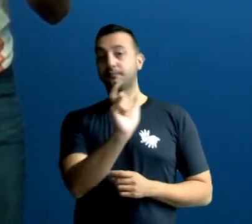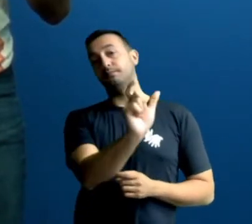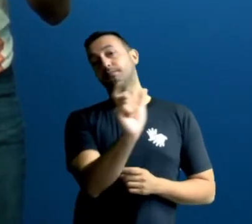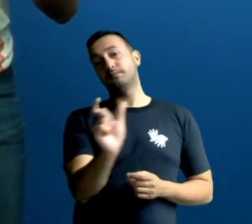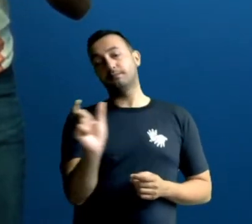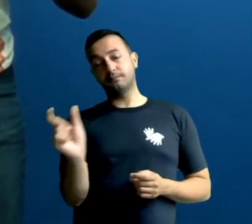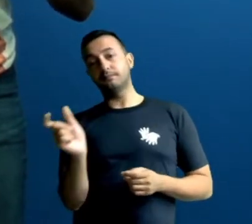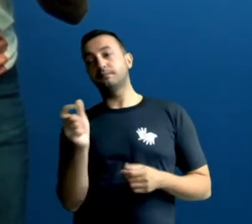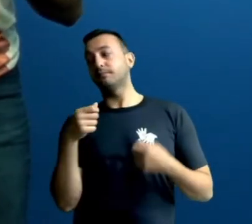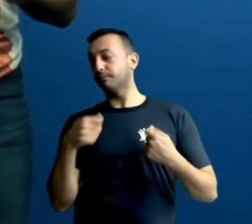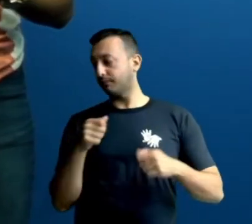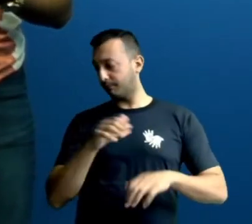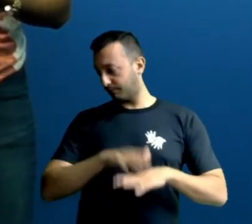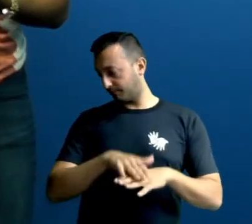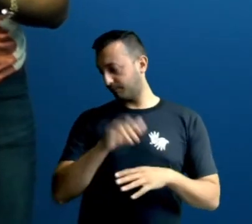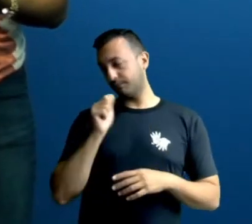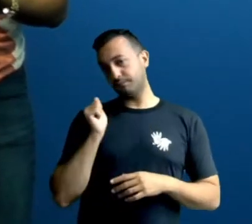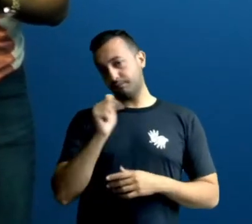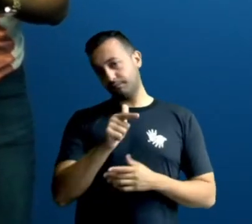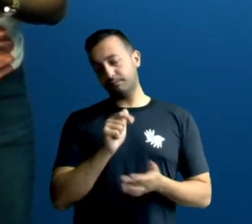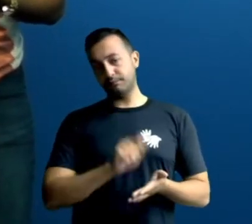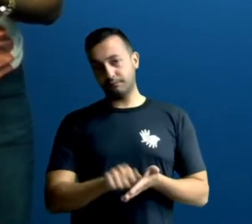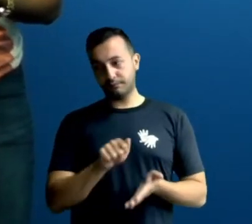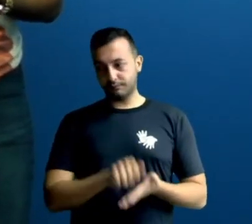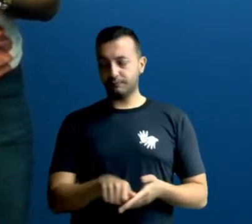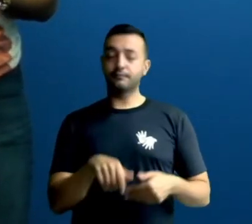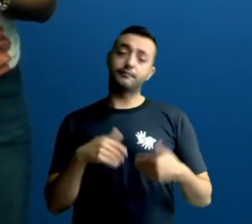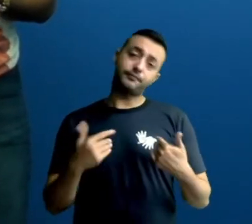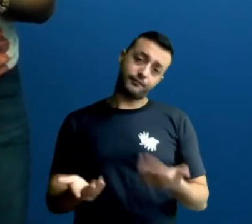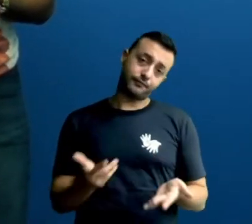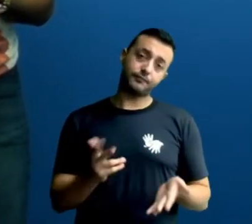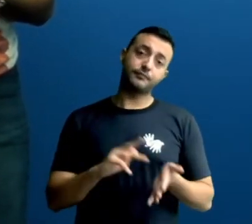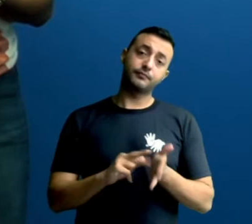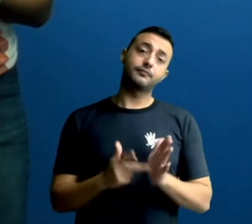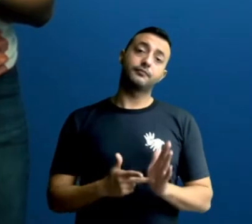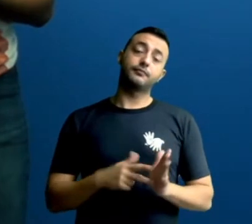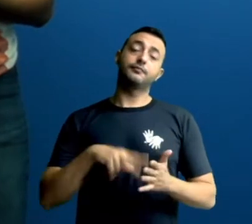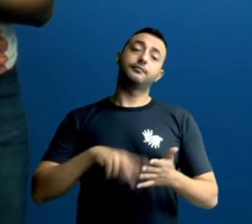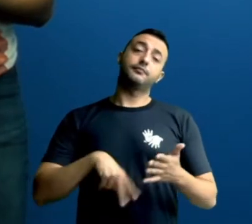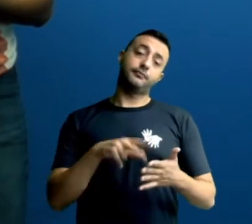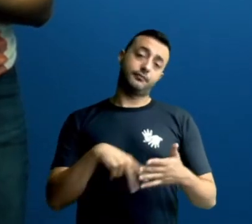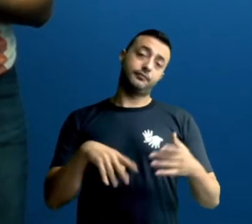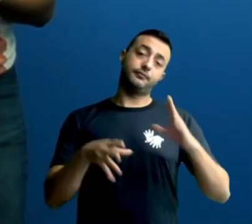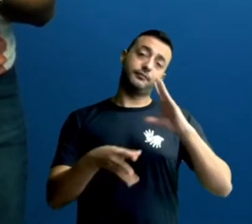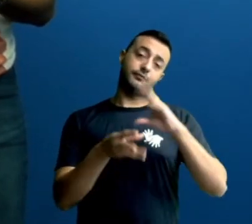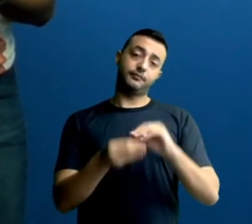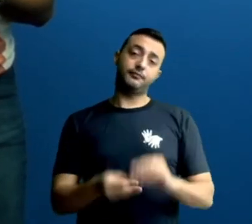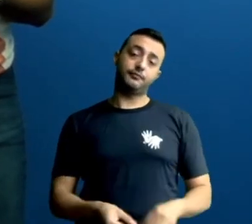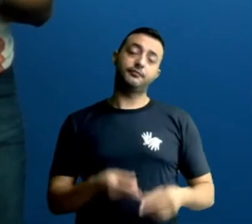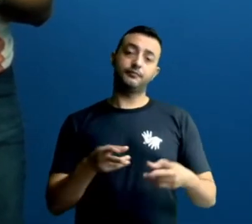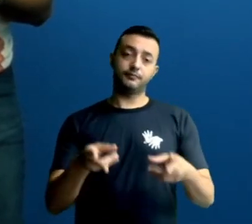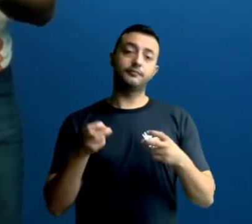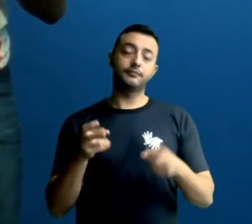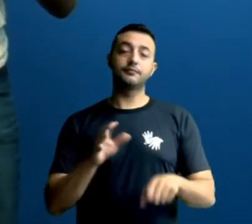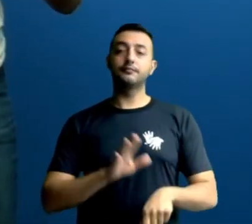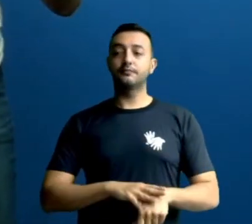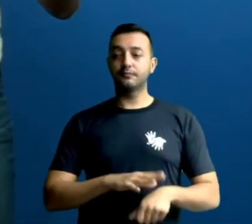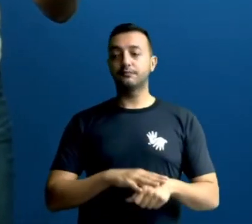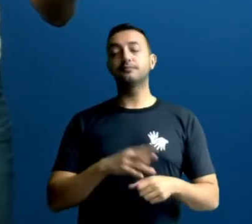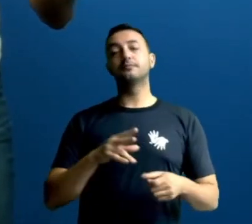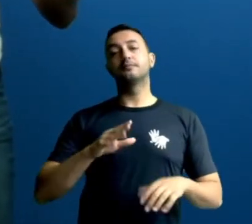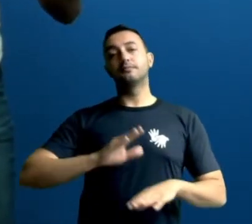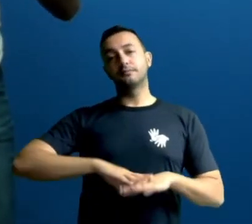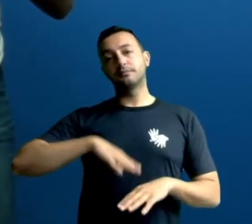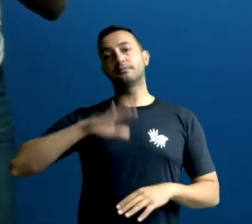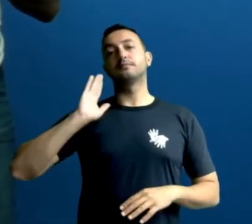você precisa ir além do que está escrito. Então, isso representa ler nas entrelinhas. É aquele momento que você vai